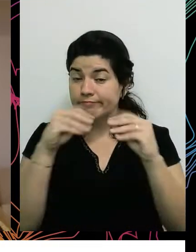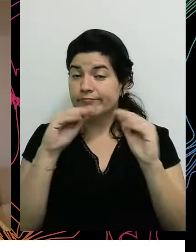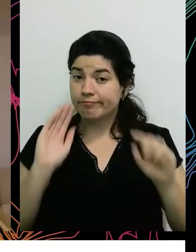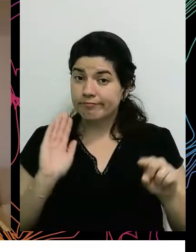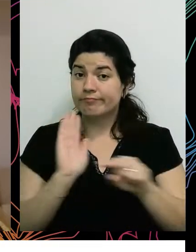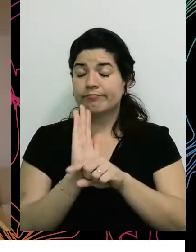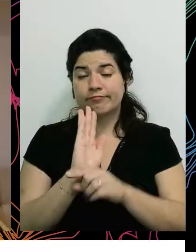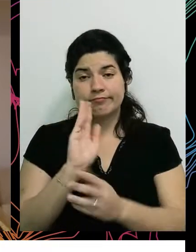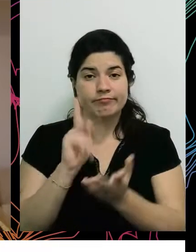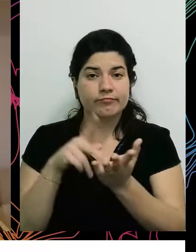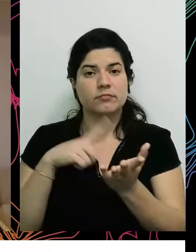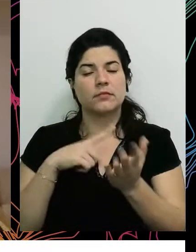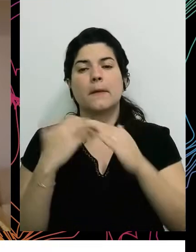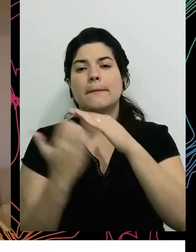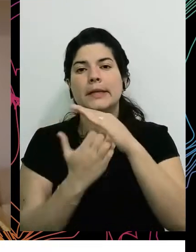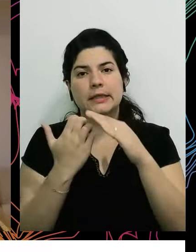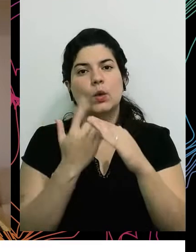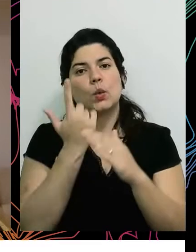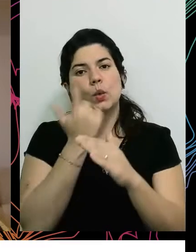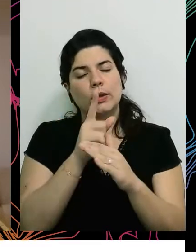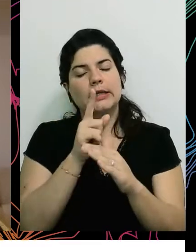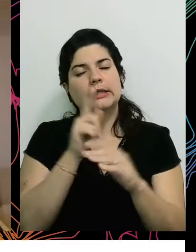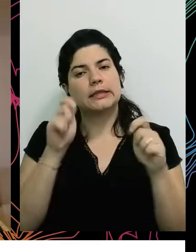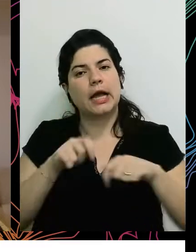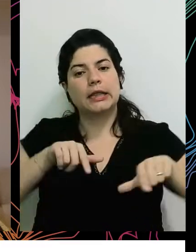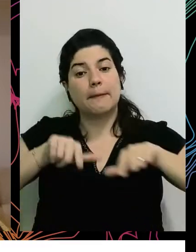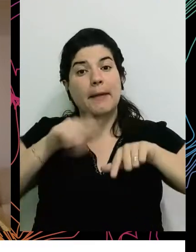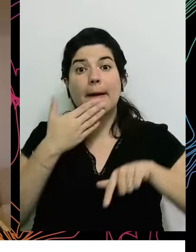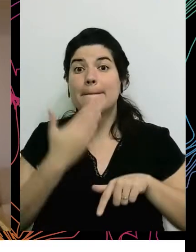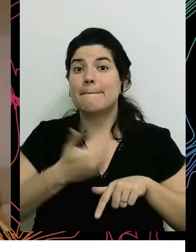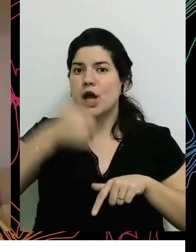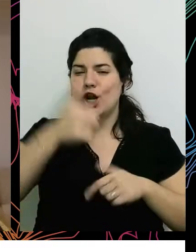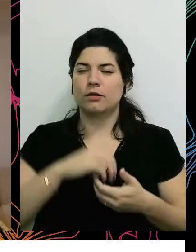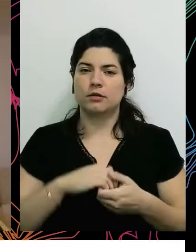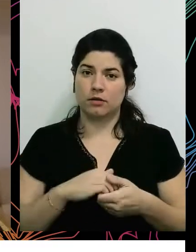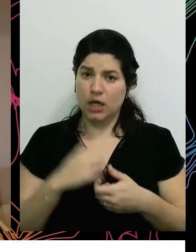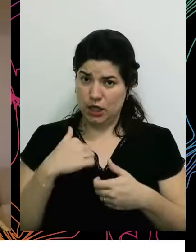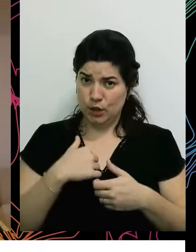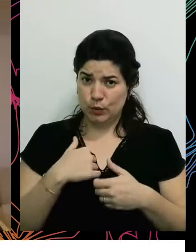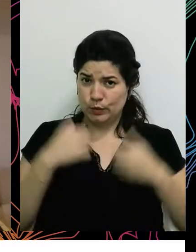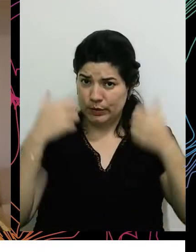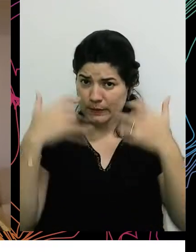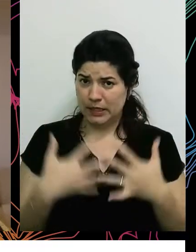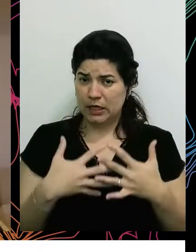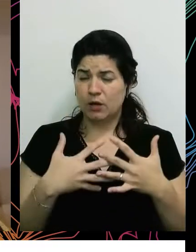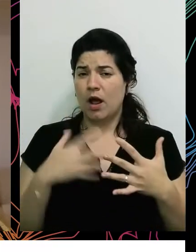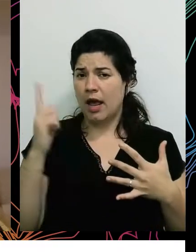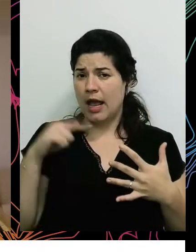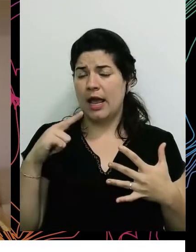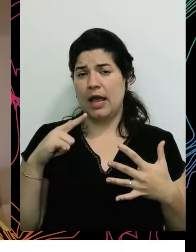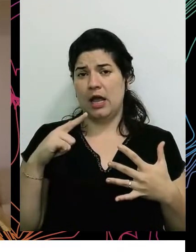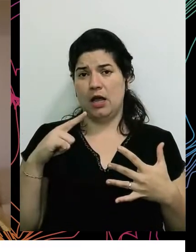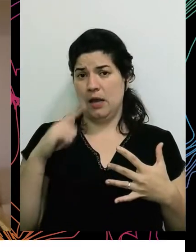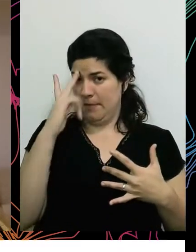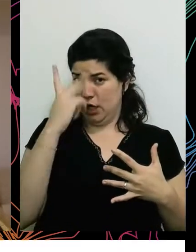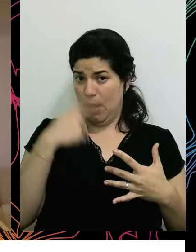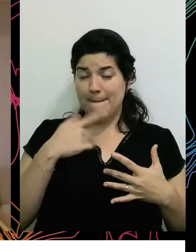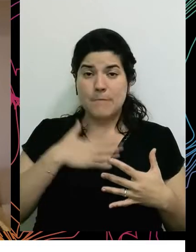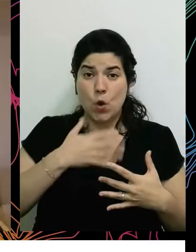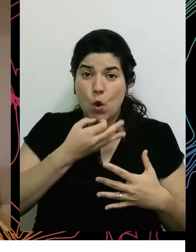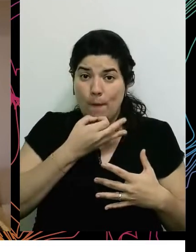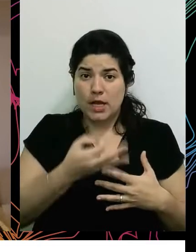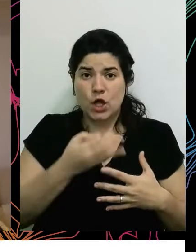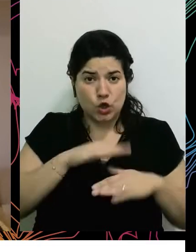bastante as empresas a performarem melhor. Então, eu não estou falando isso somente pela minha percepção, mas